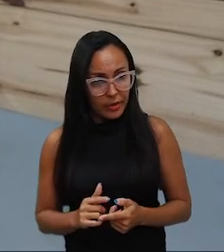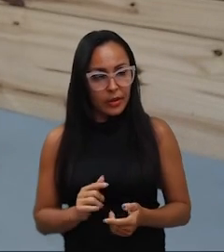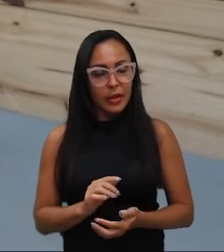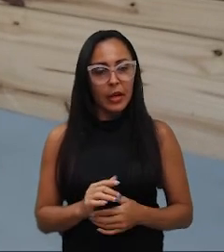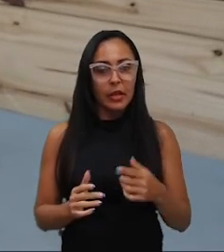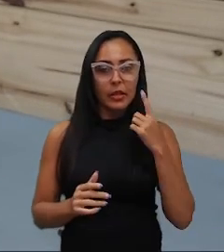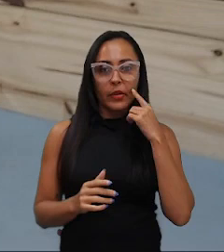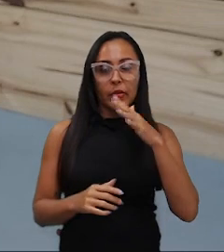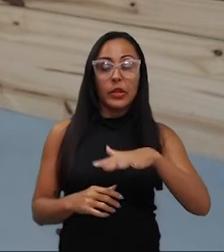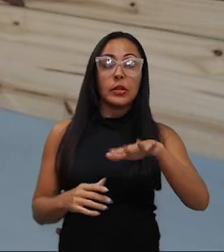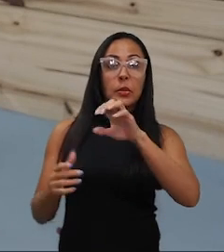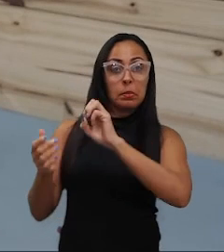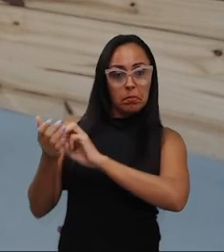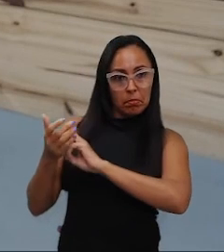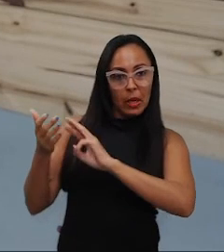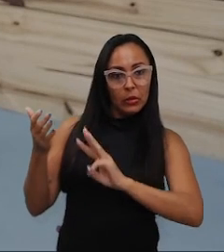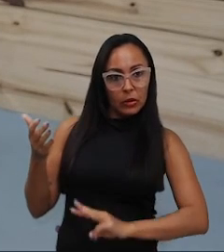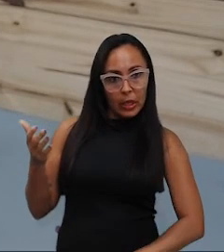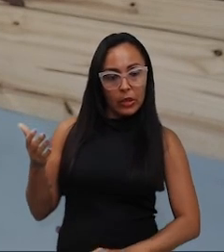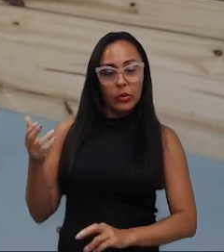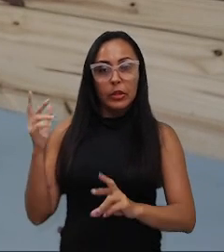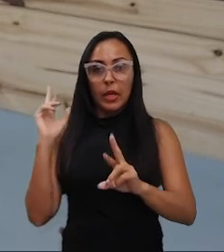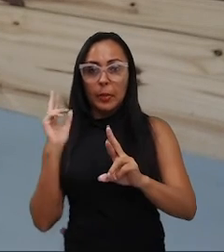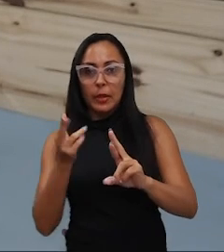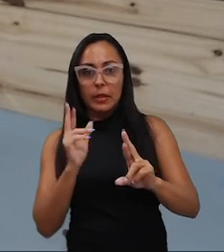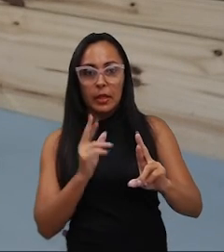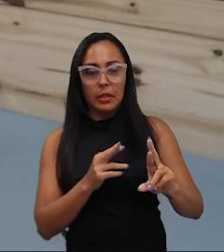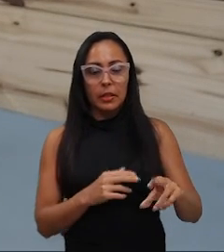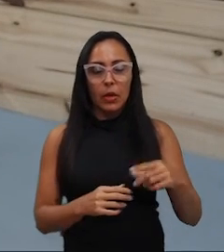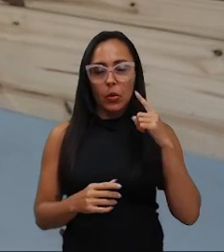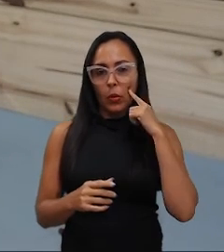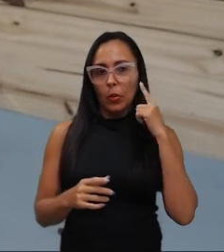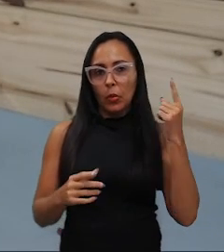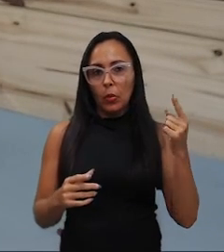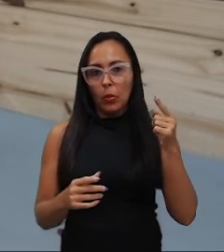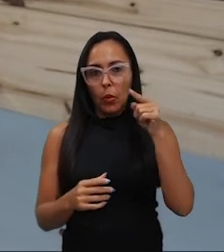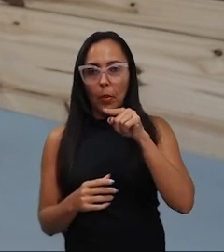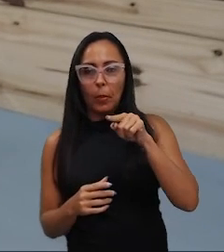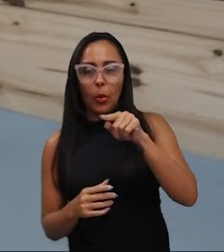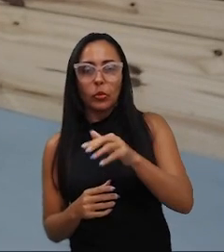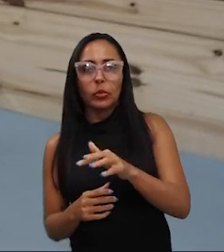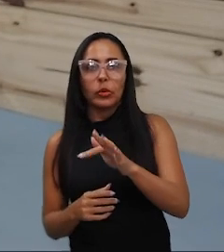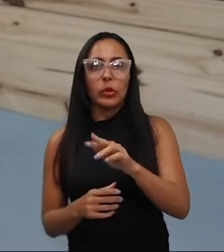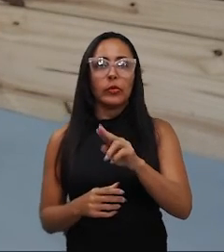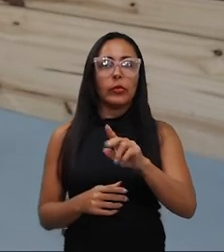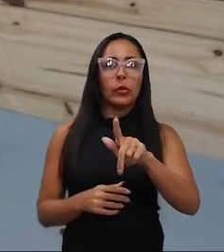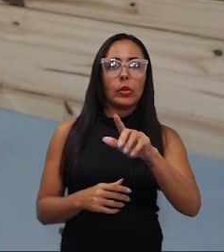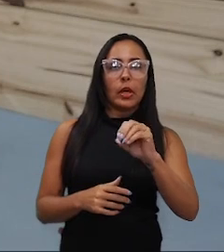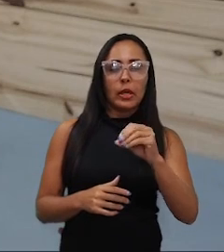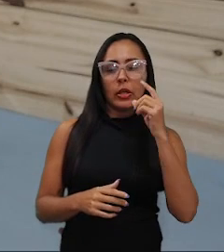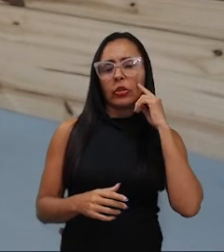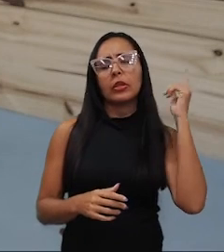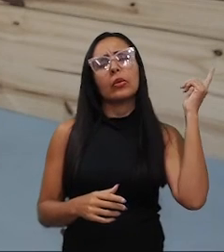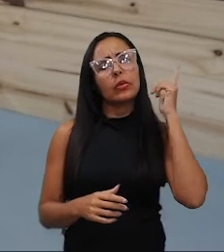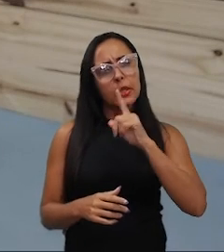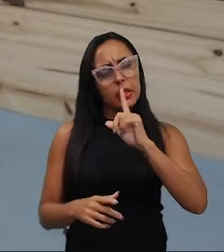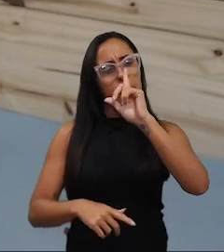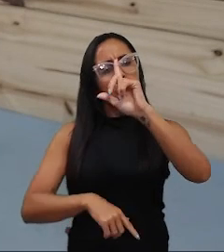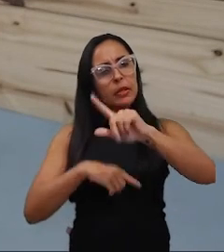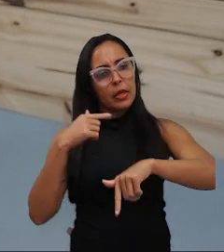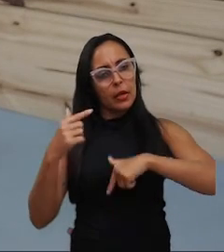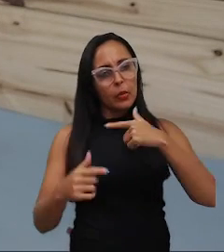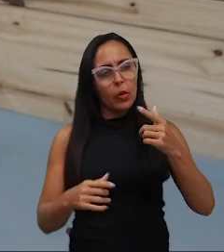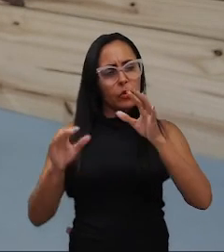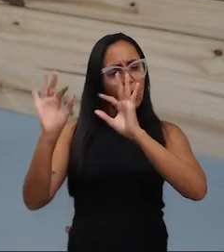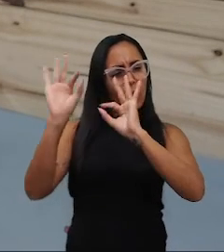desse método, né, de representação com um ponto de fuga, e através disso a gente conseguir depois